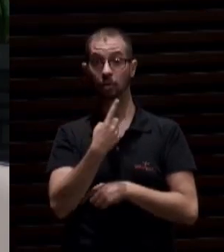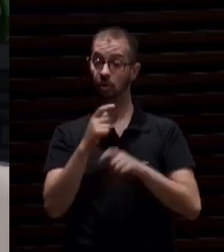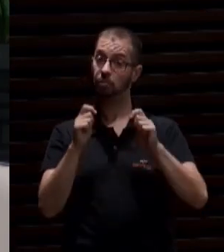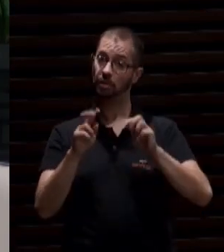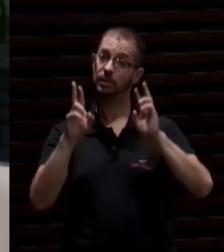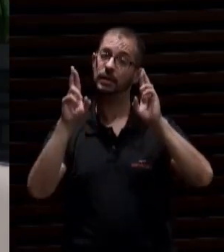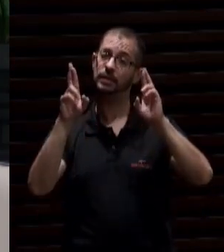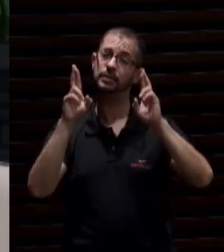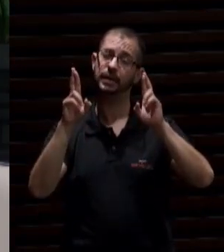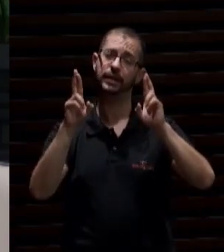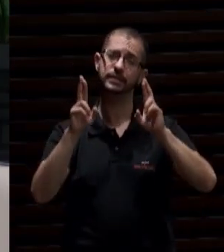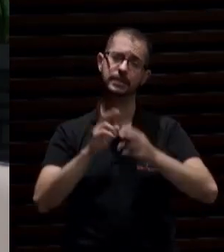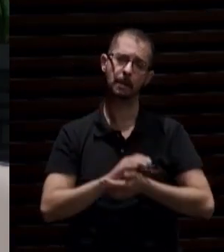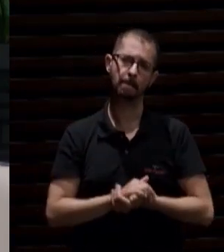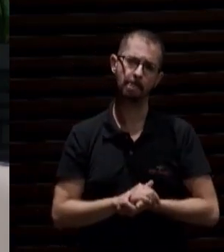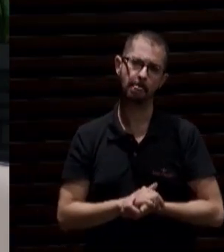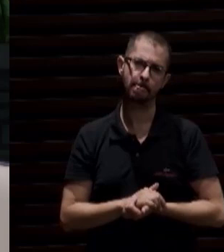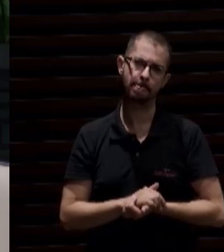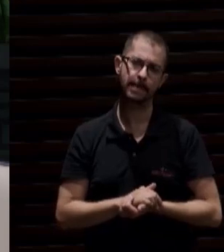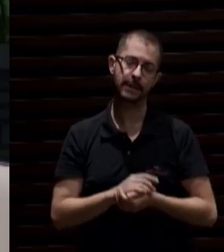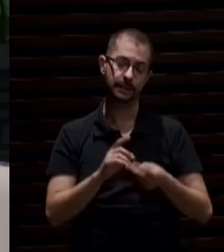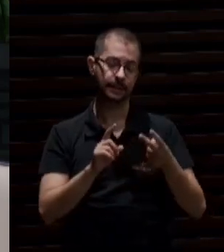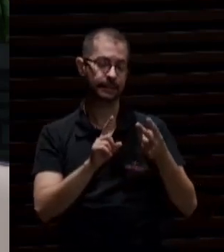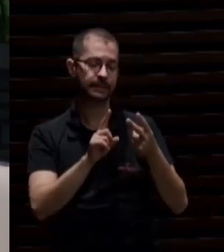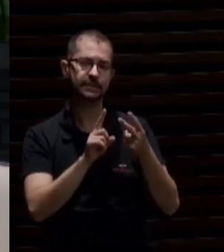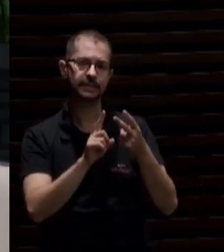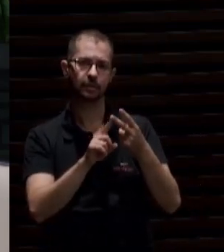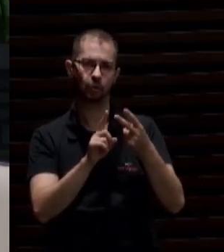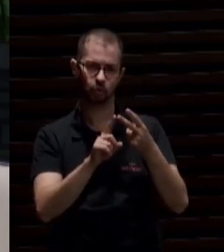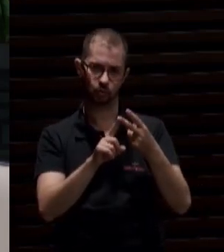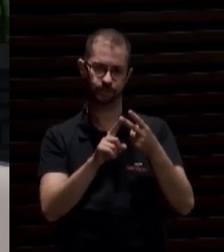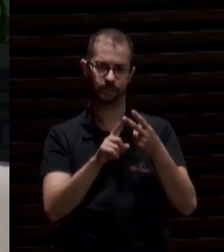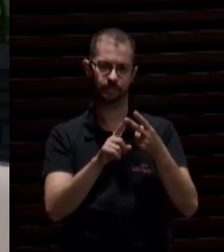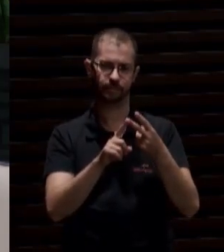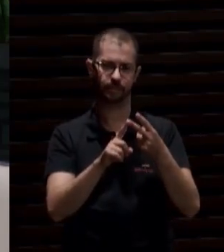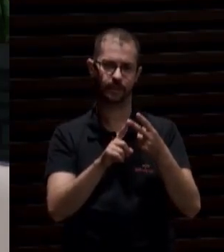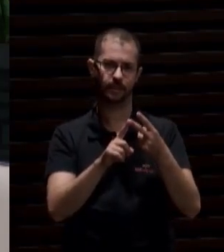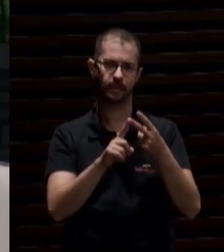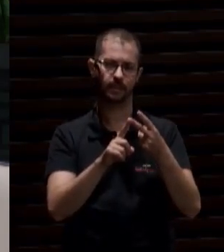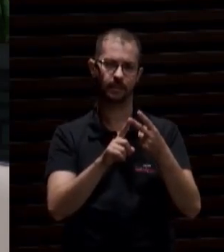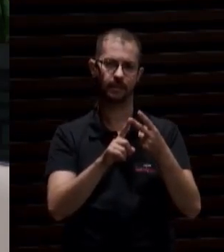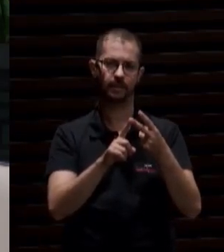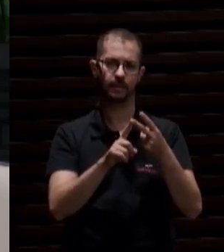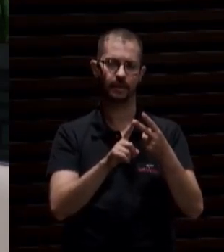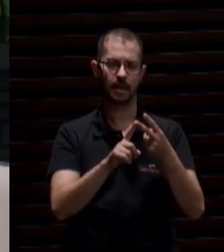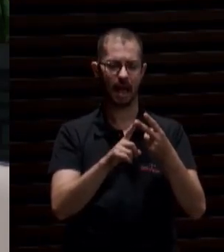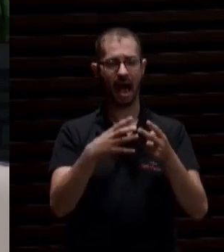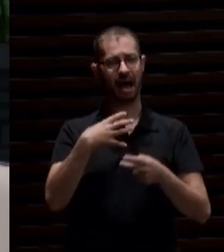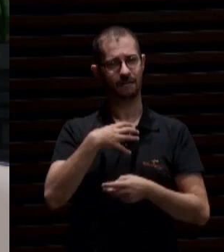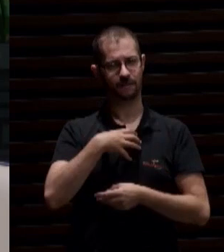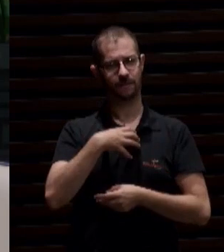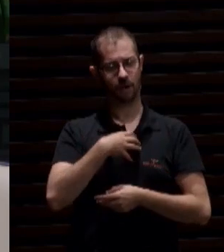o Senhor sempre nos escuta. Segundo ponto que nós vamos ver aqui agora é com relação à corrupção da vida de Jonas.